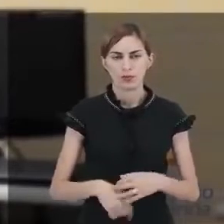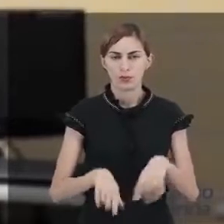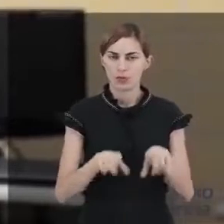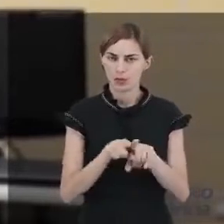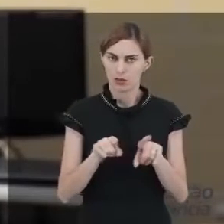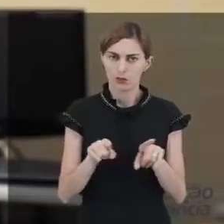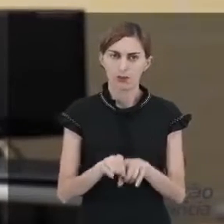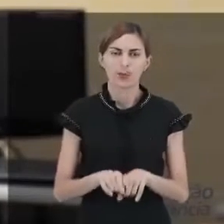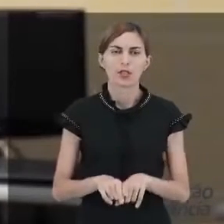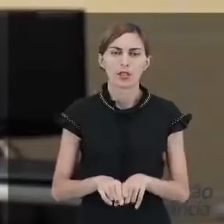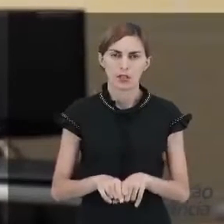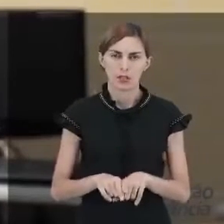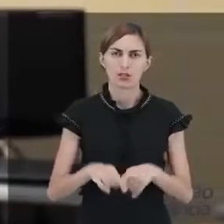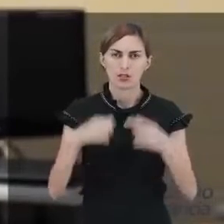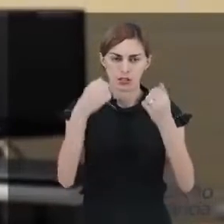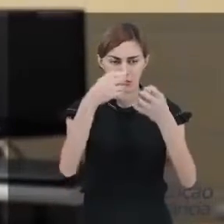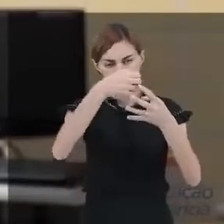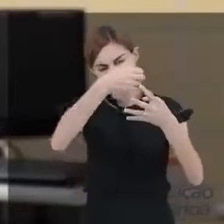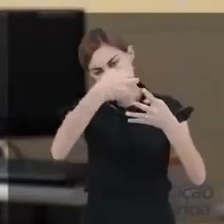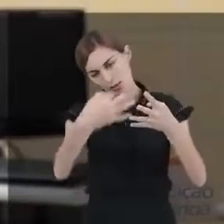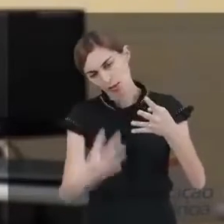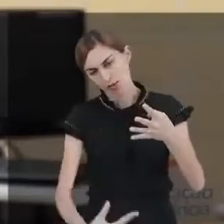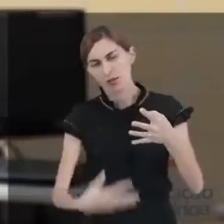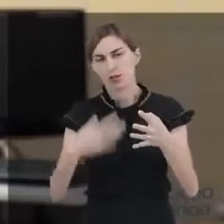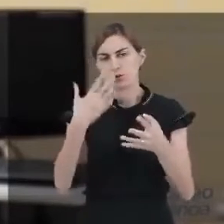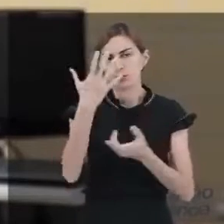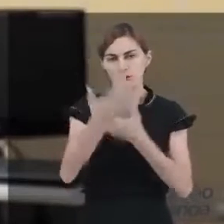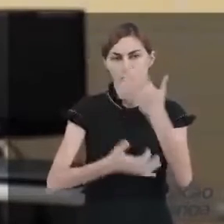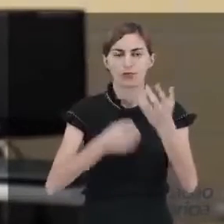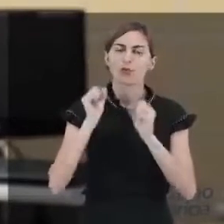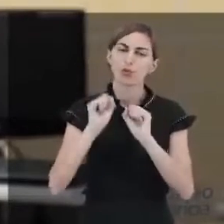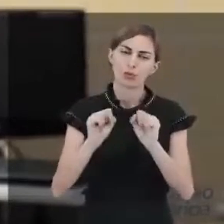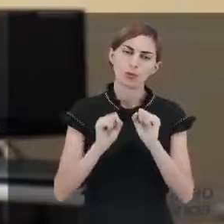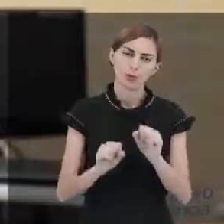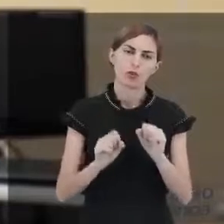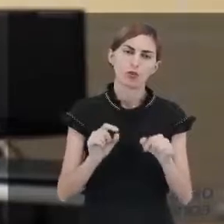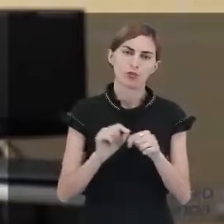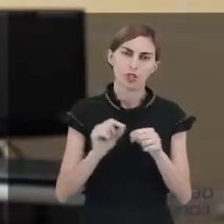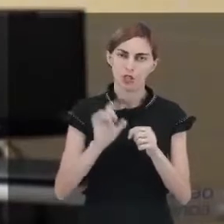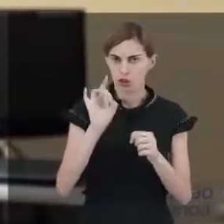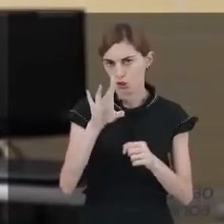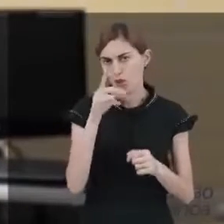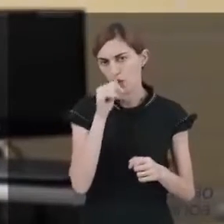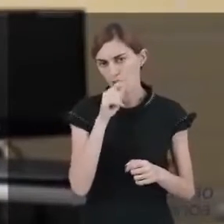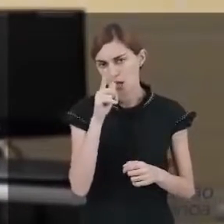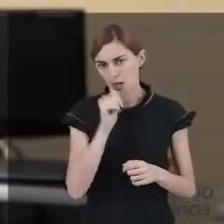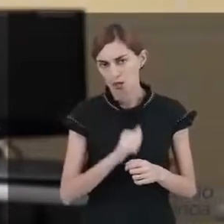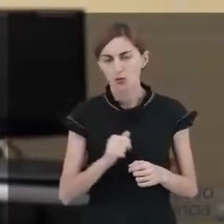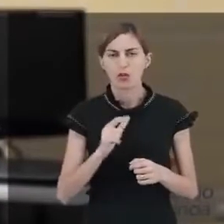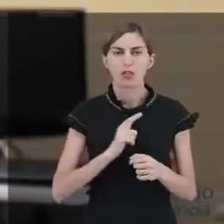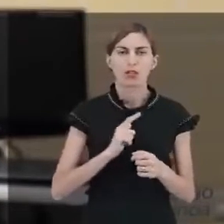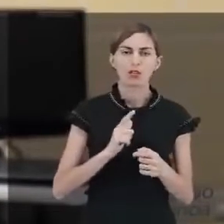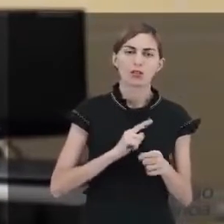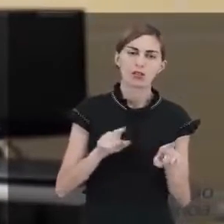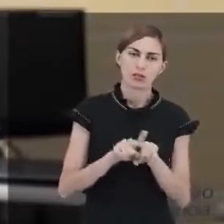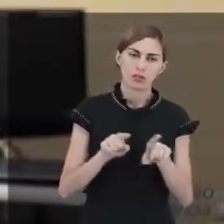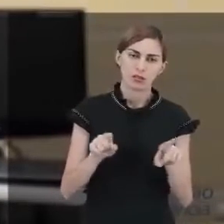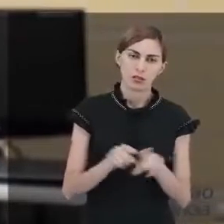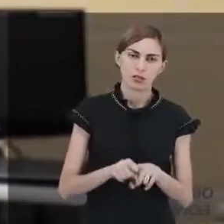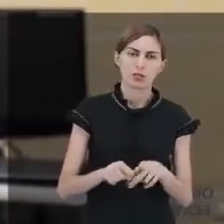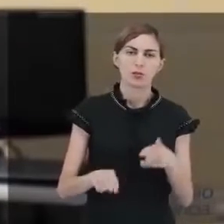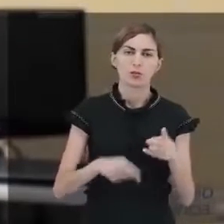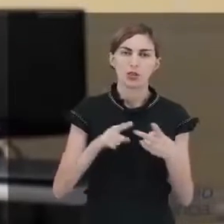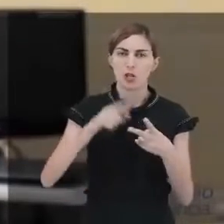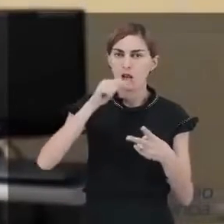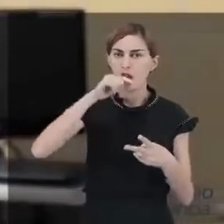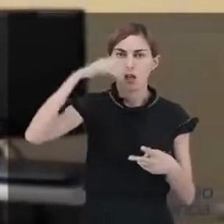Sobre a extinção do fogo, a NR23 fala que pode ser feito não só por água, e a extinção por meio da água, pode ser por hidrante, os